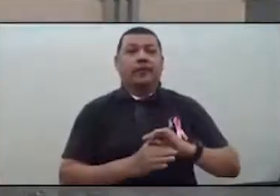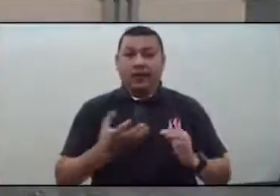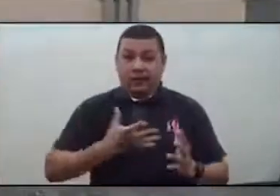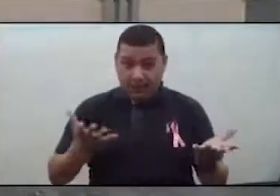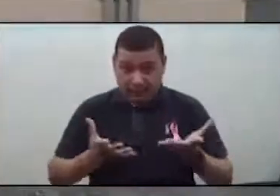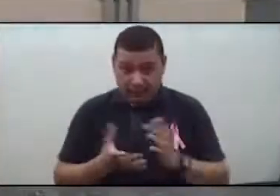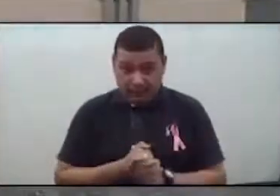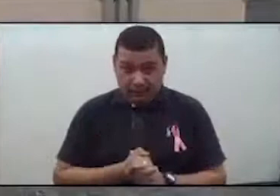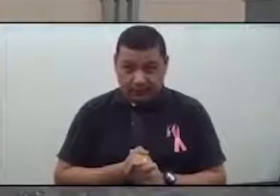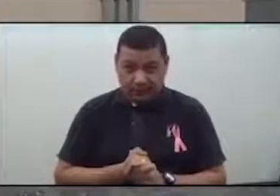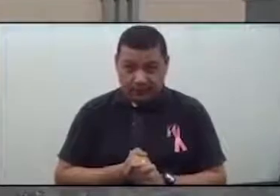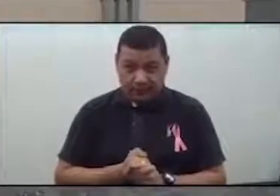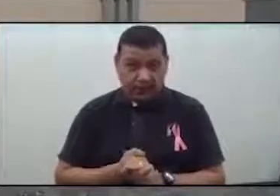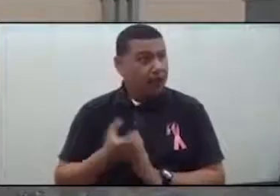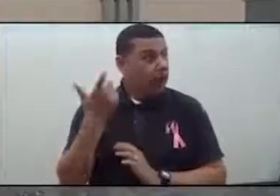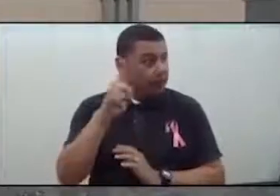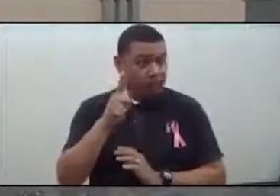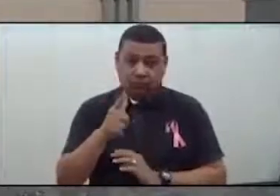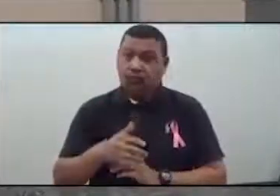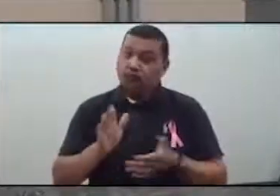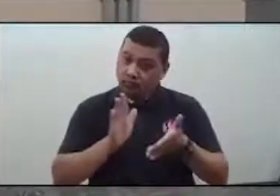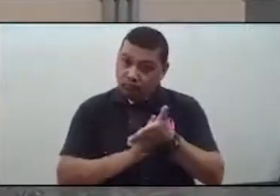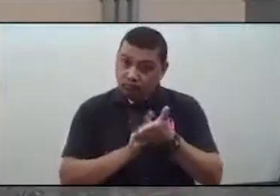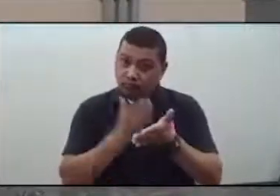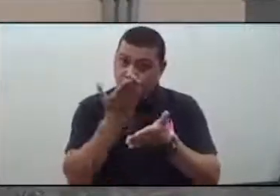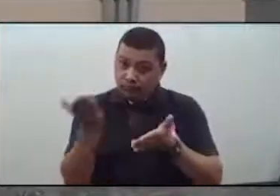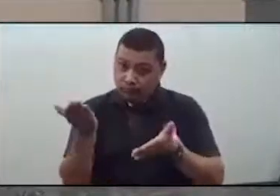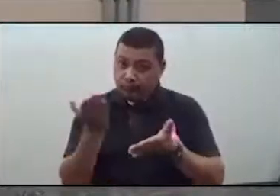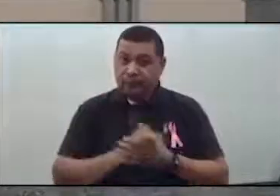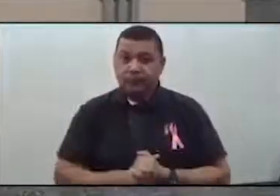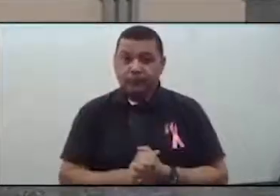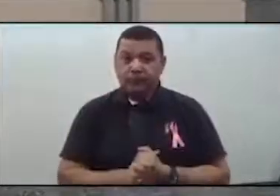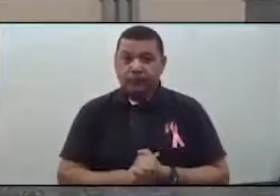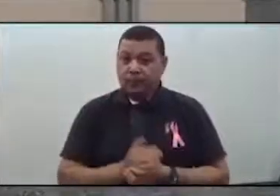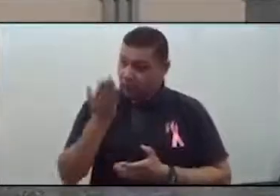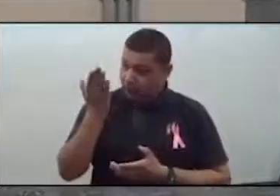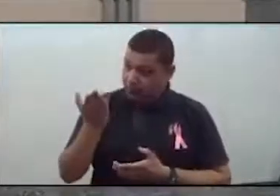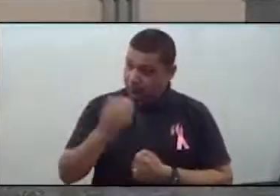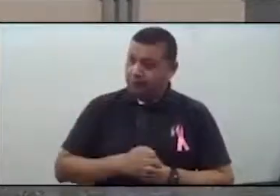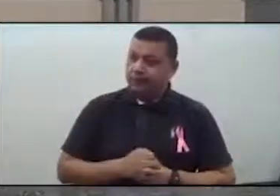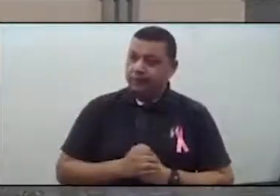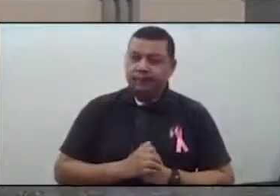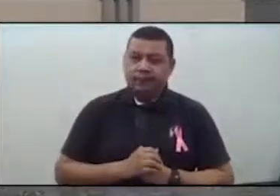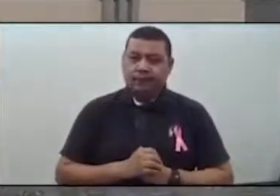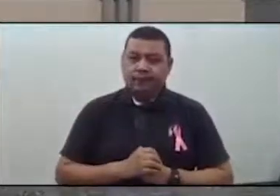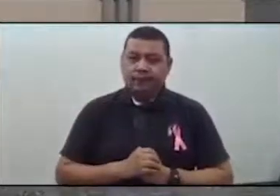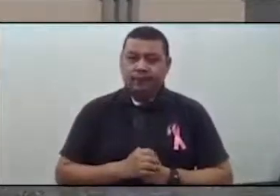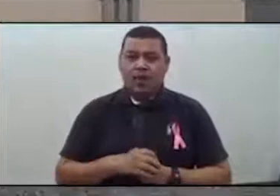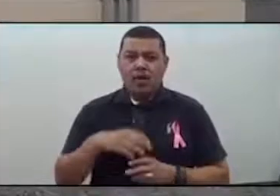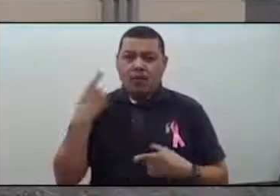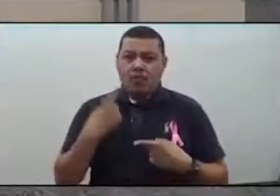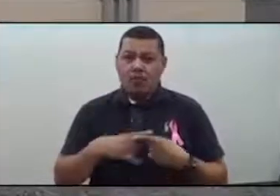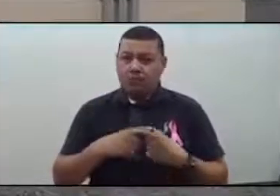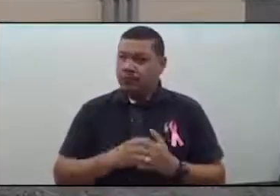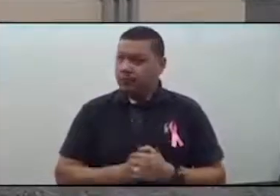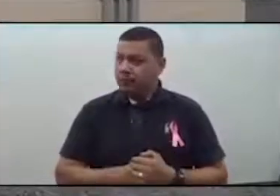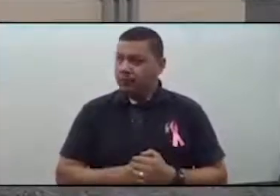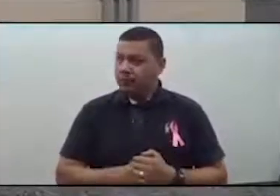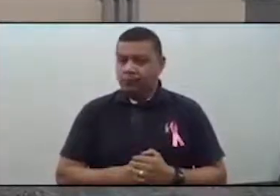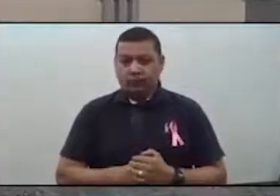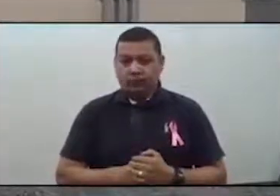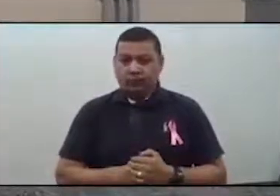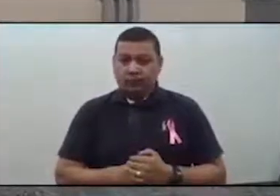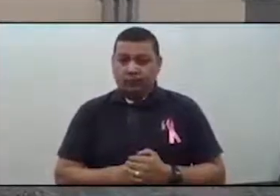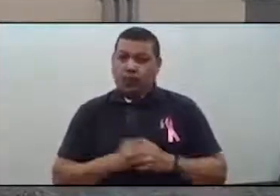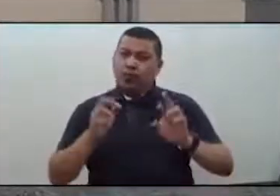de antemão, mais uma vez, parabenizar a Vossa Excelência. Com certeza foi um encontro